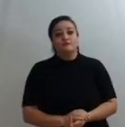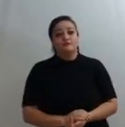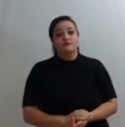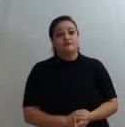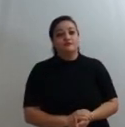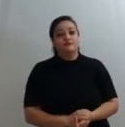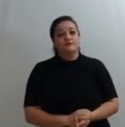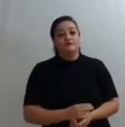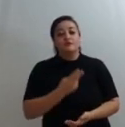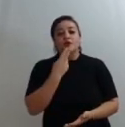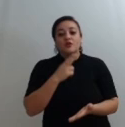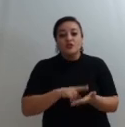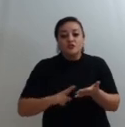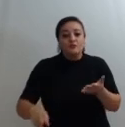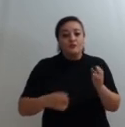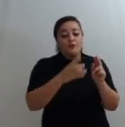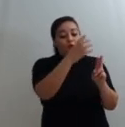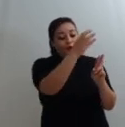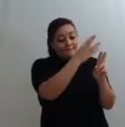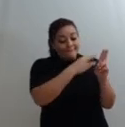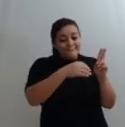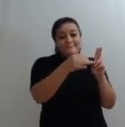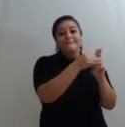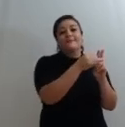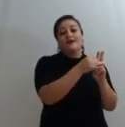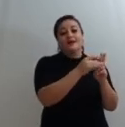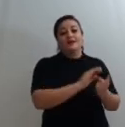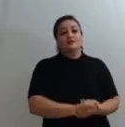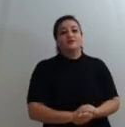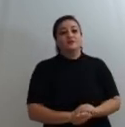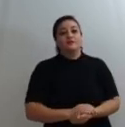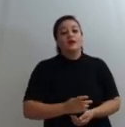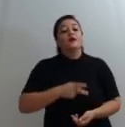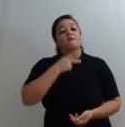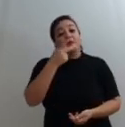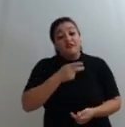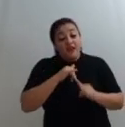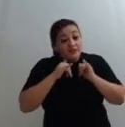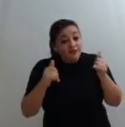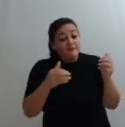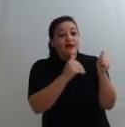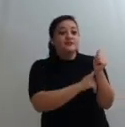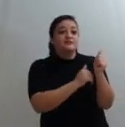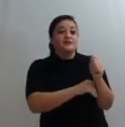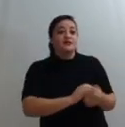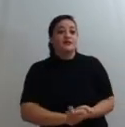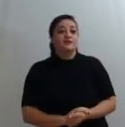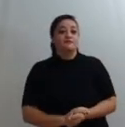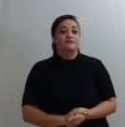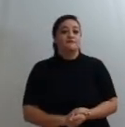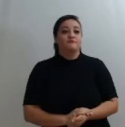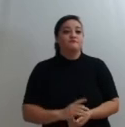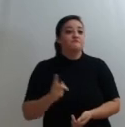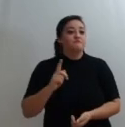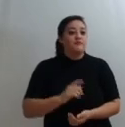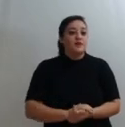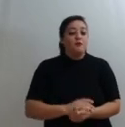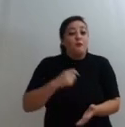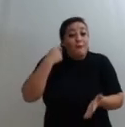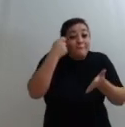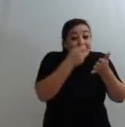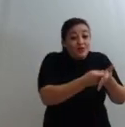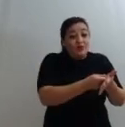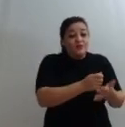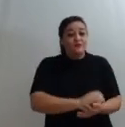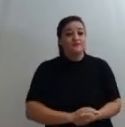o paciente, né, para o fornecimento da senha. Não cominou nenhuma sanção. E parece que